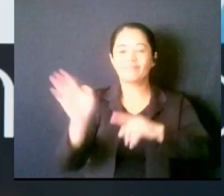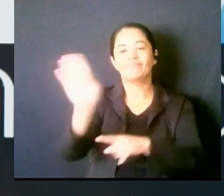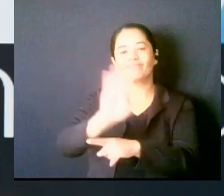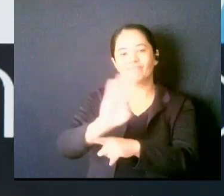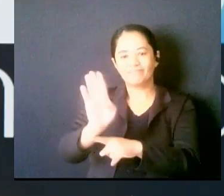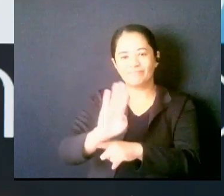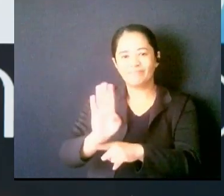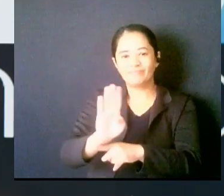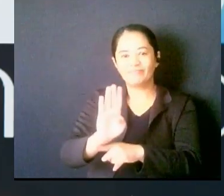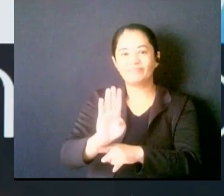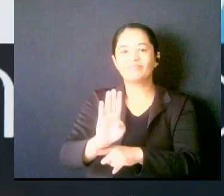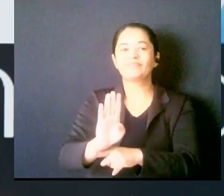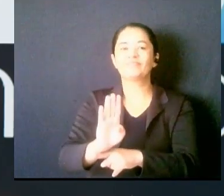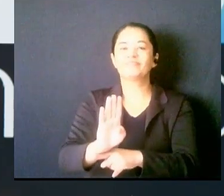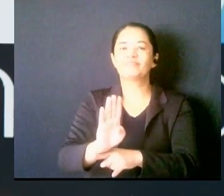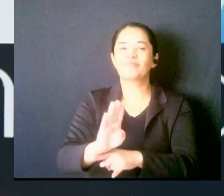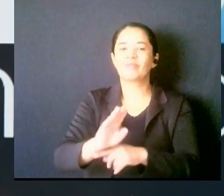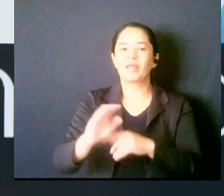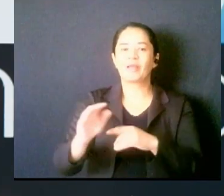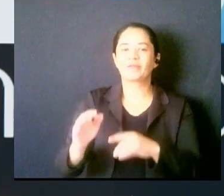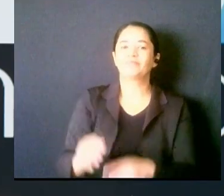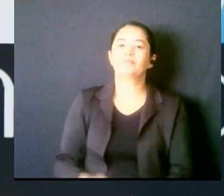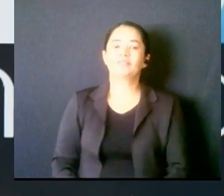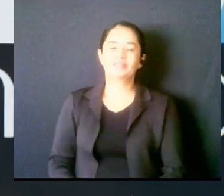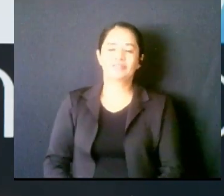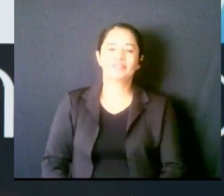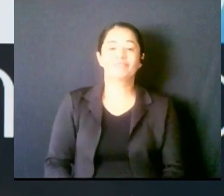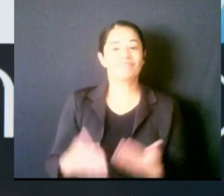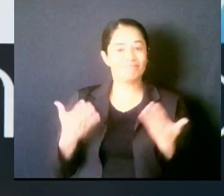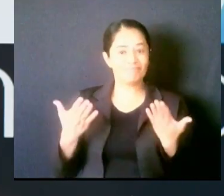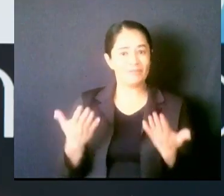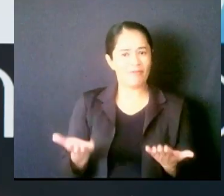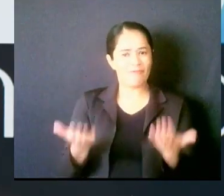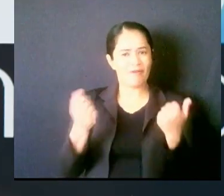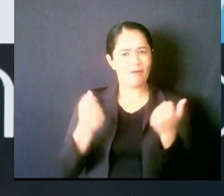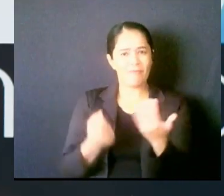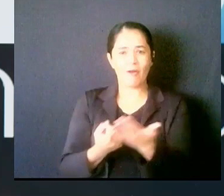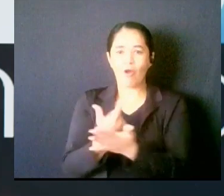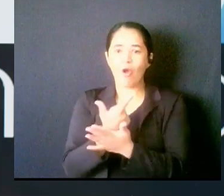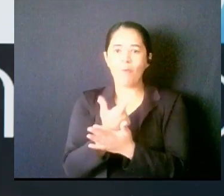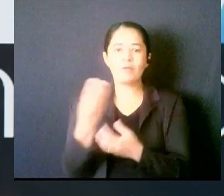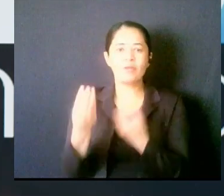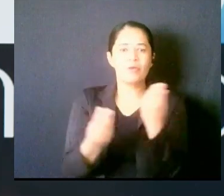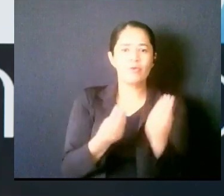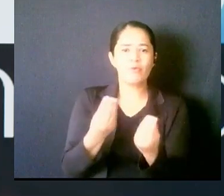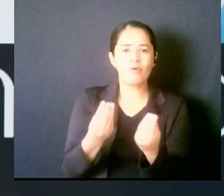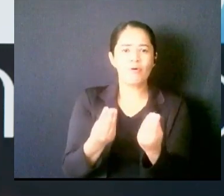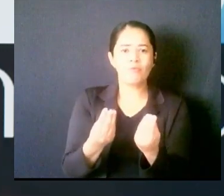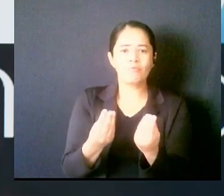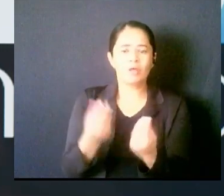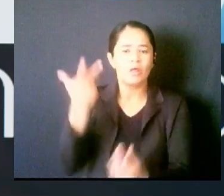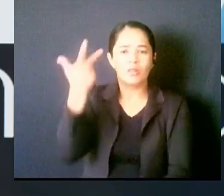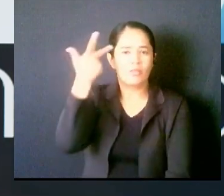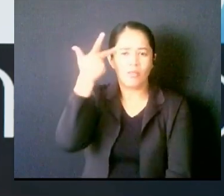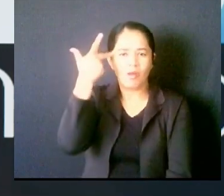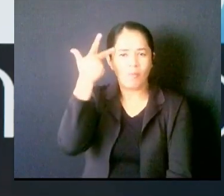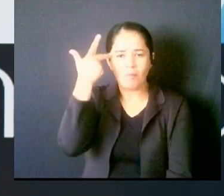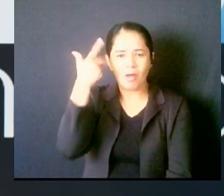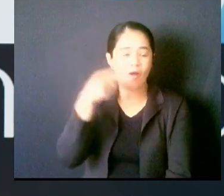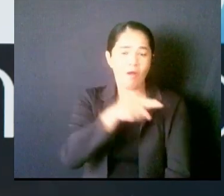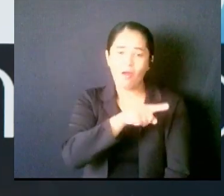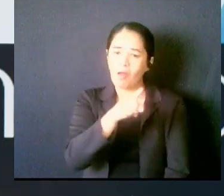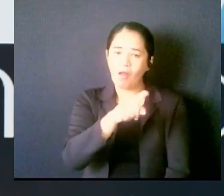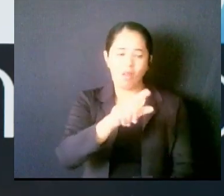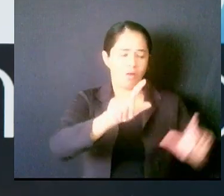de multiplex, tá bom? Olha, a compra de ingressos será realizada de maneira normal, tá? No próprio cinema, no balcão,